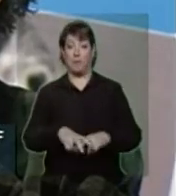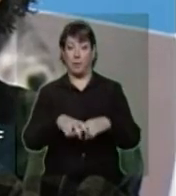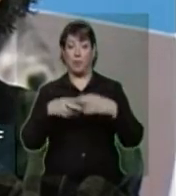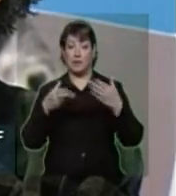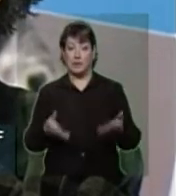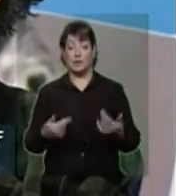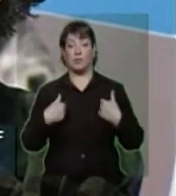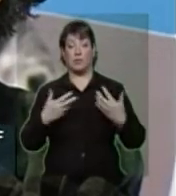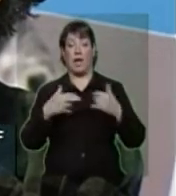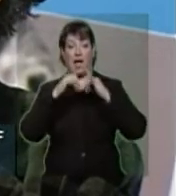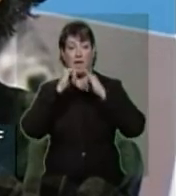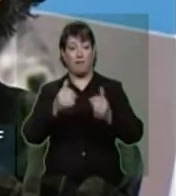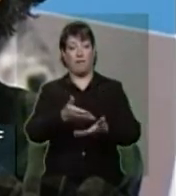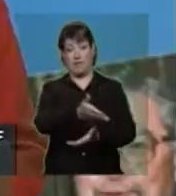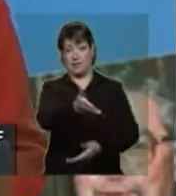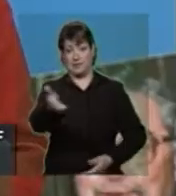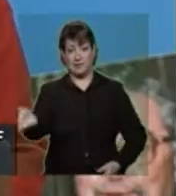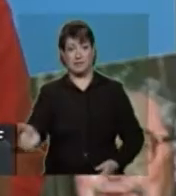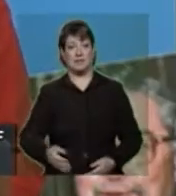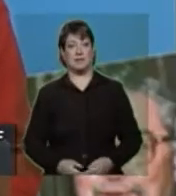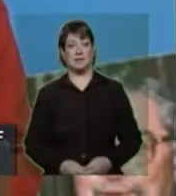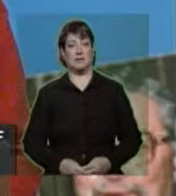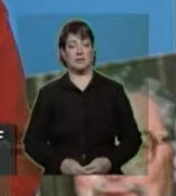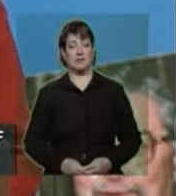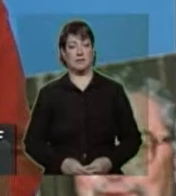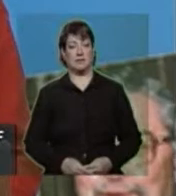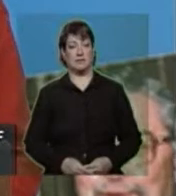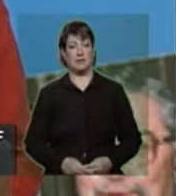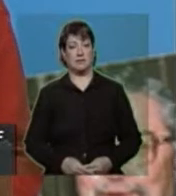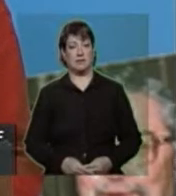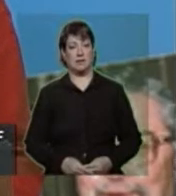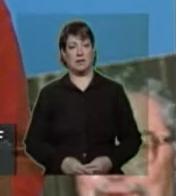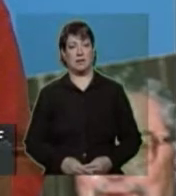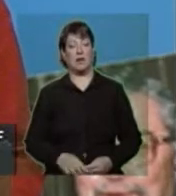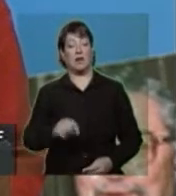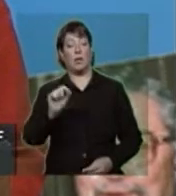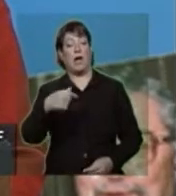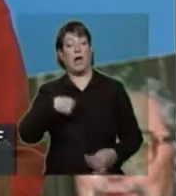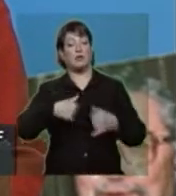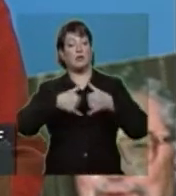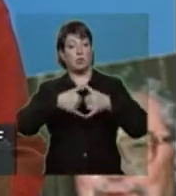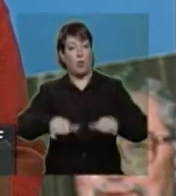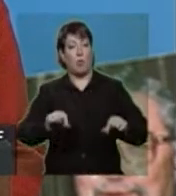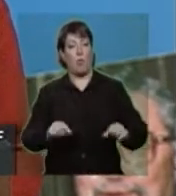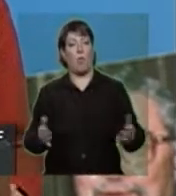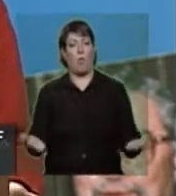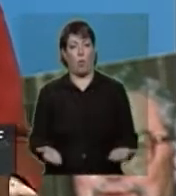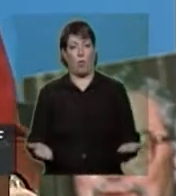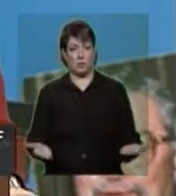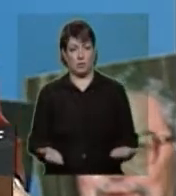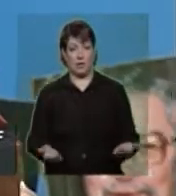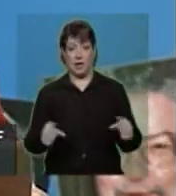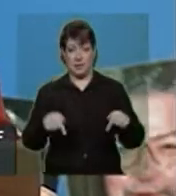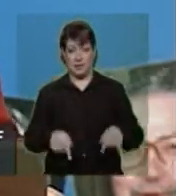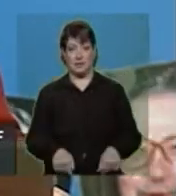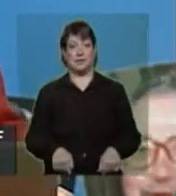eu quero dizer para vocês que eu estou hoje